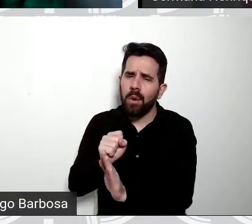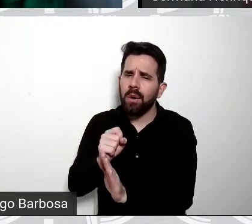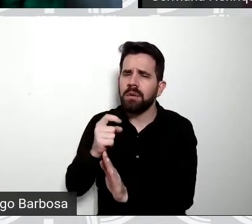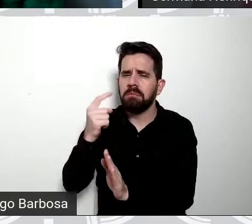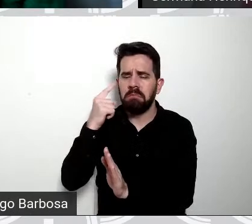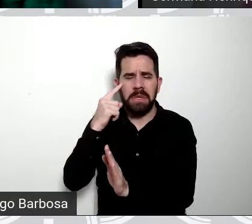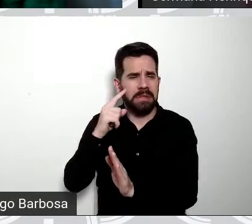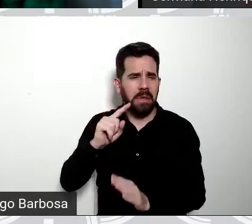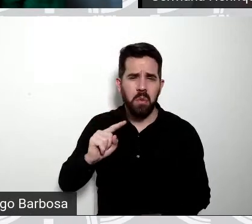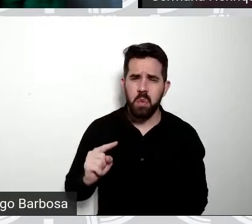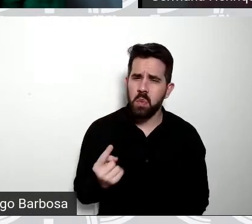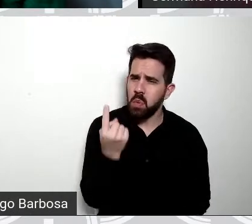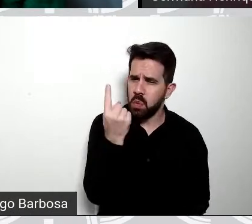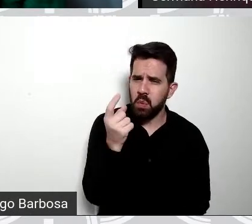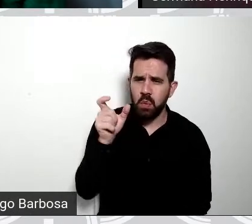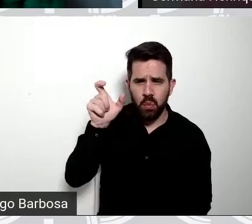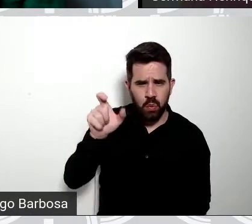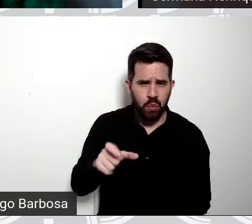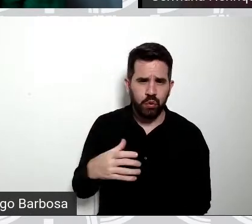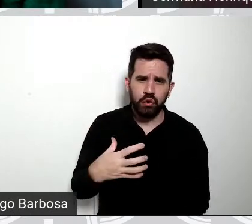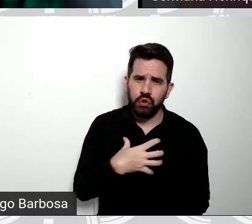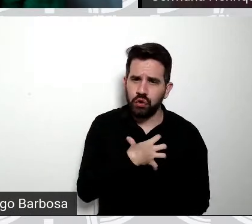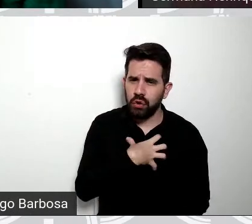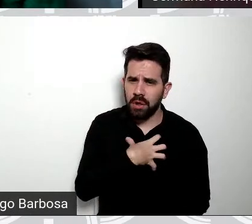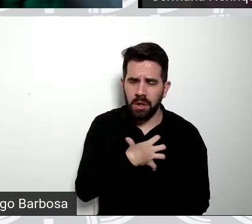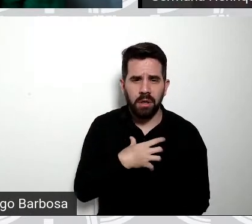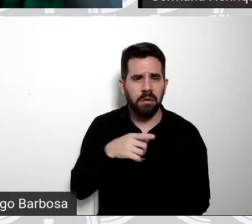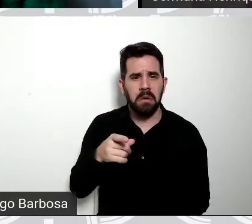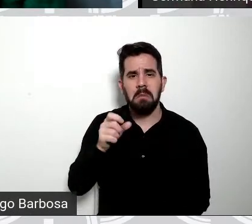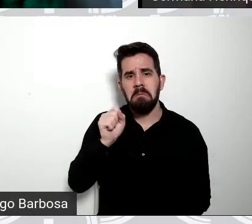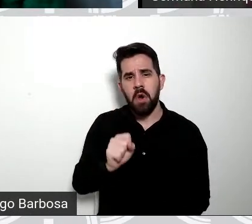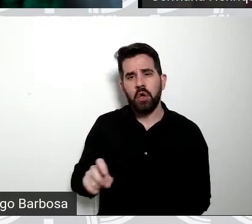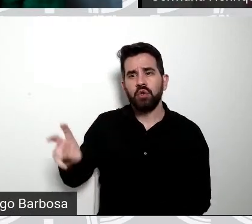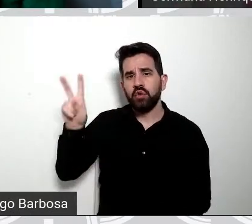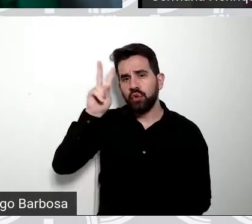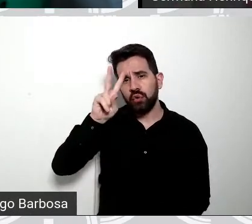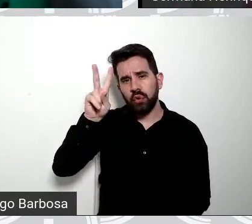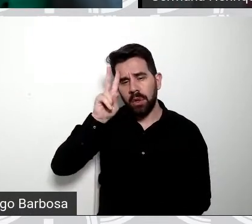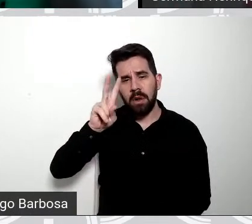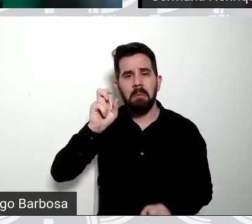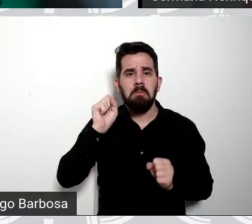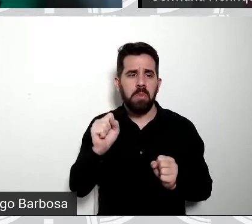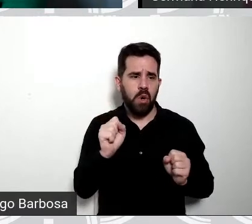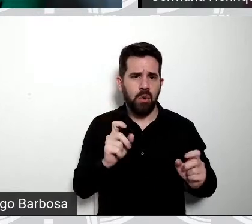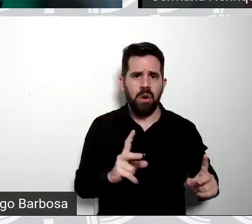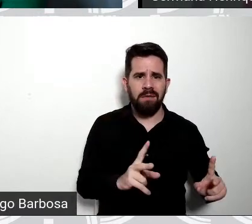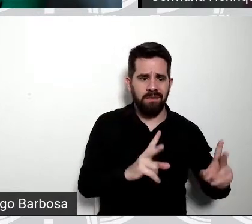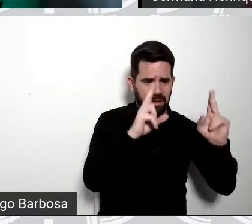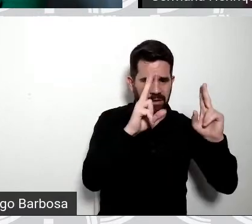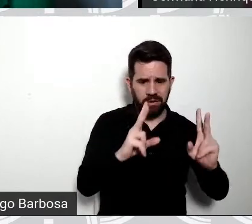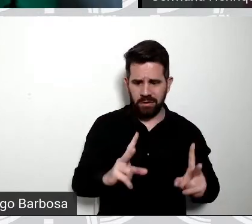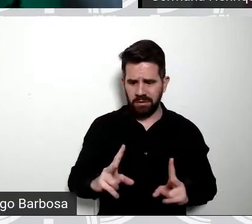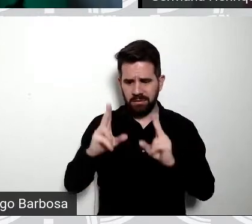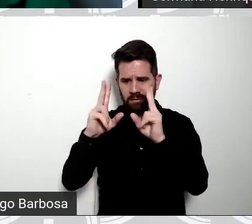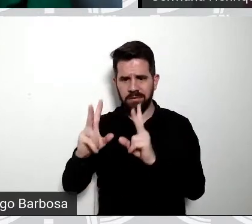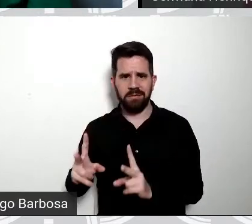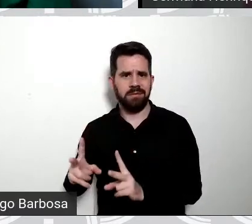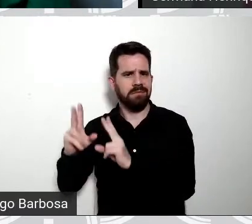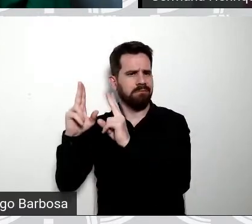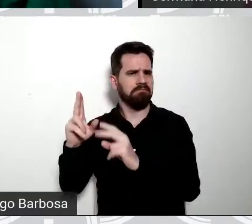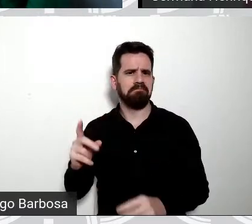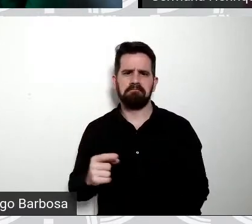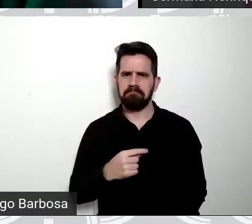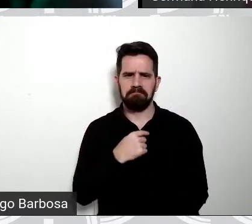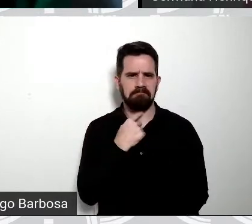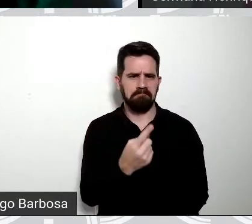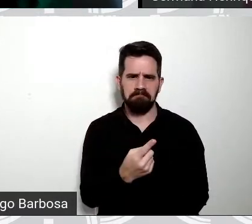única, periodizar como se a história pudesse ser repartida em fatias, não assumir o ponto de vista próprio, a